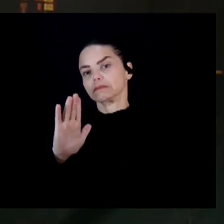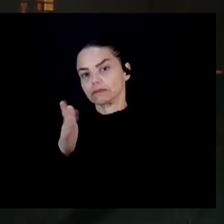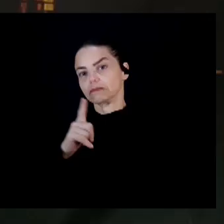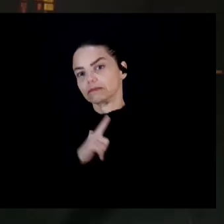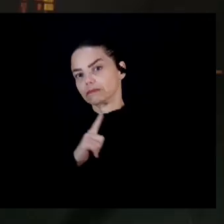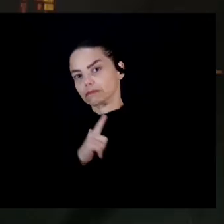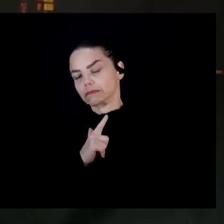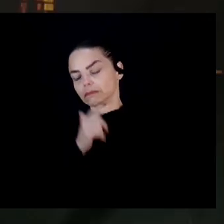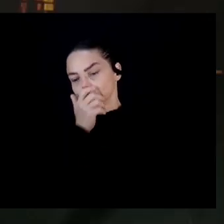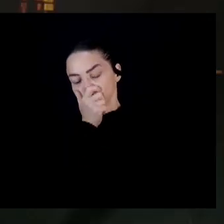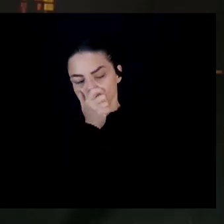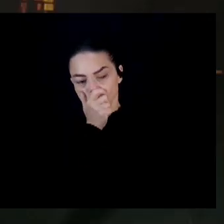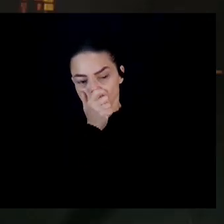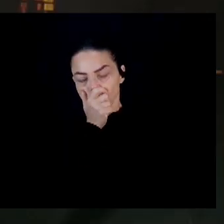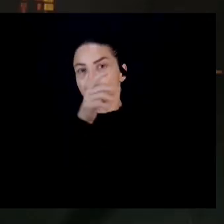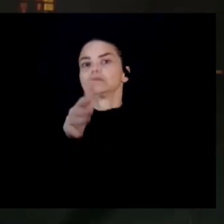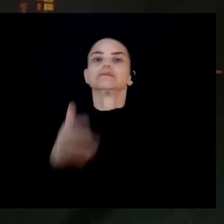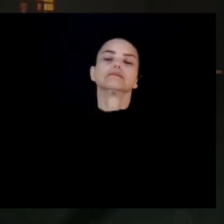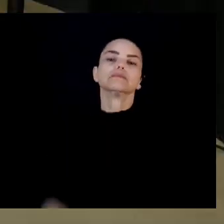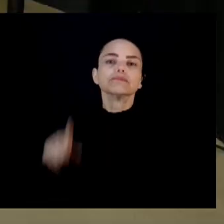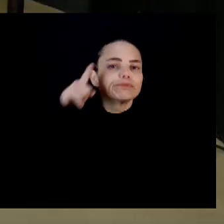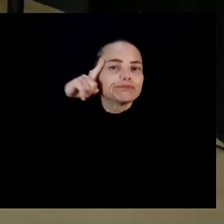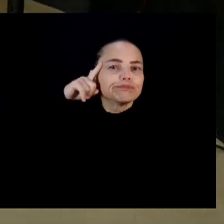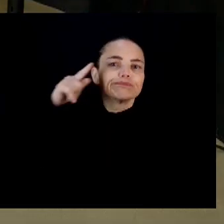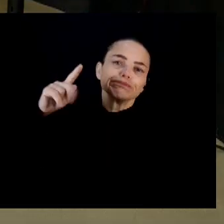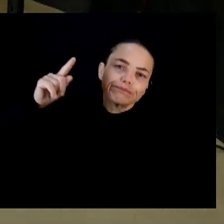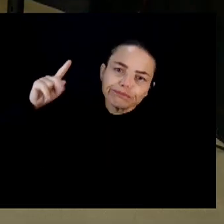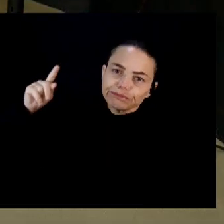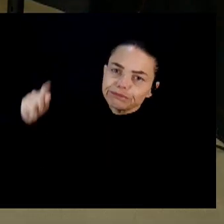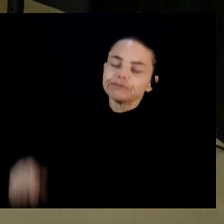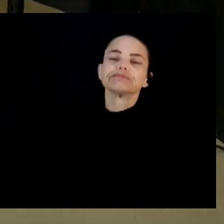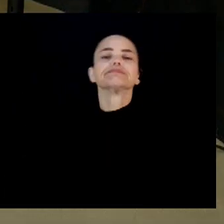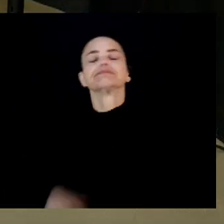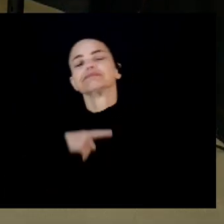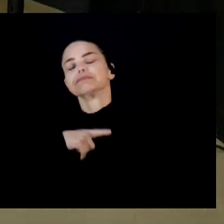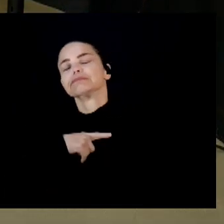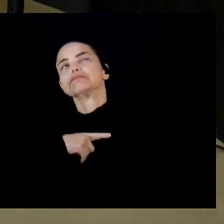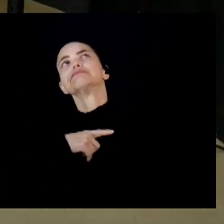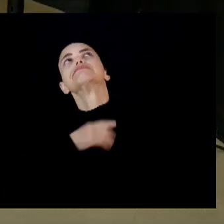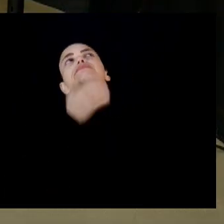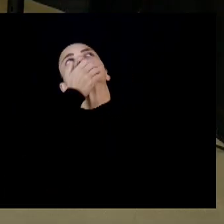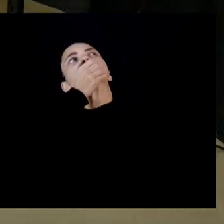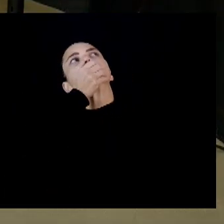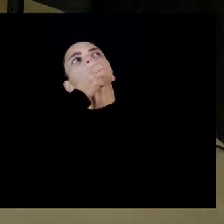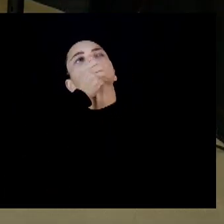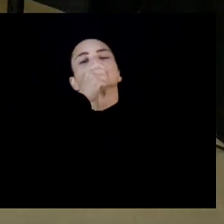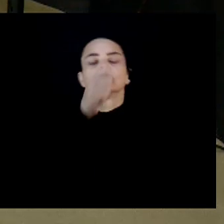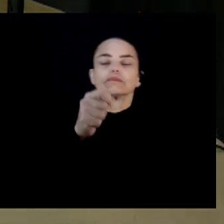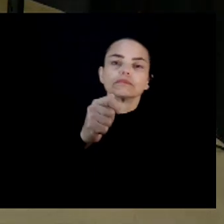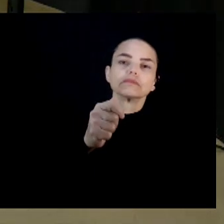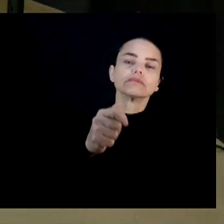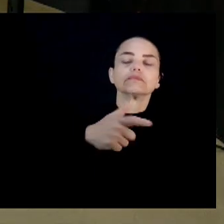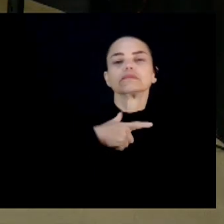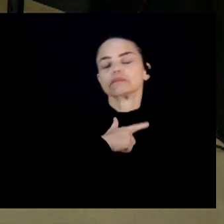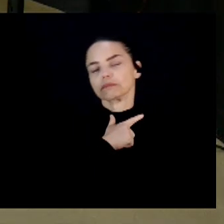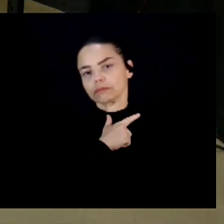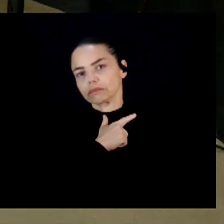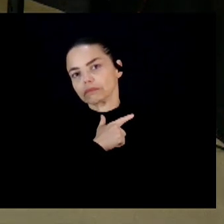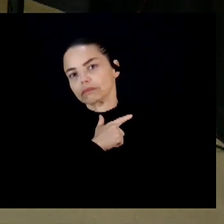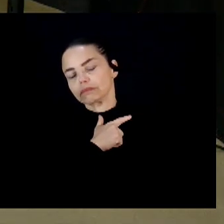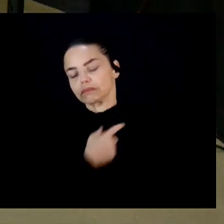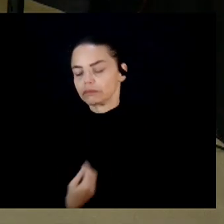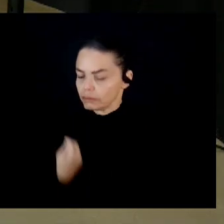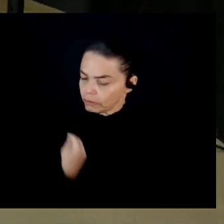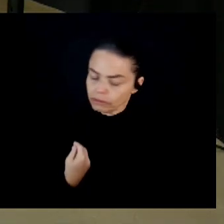que isso na rotina há muito tempo. A pessoa teve, como você disse lá no começo, Dani, teve sempre uma vida sedentária, ela